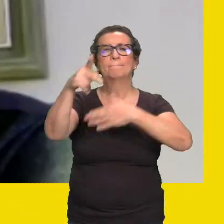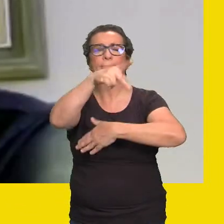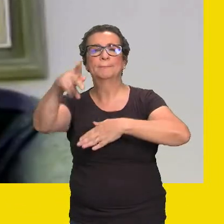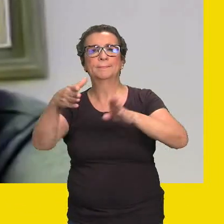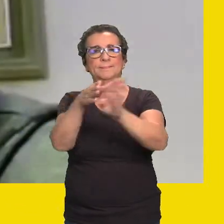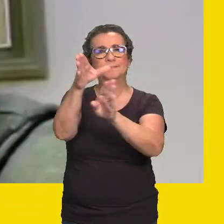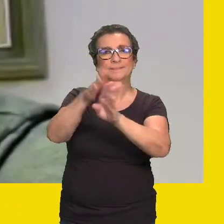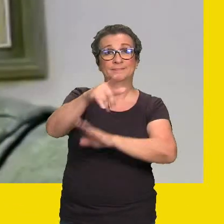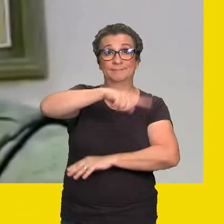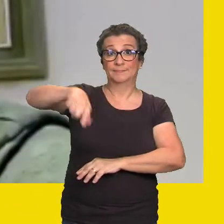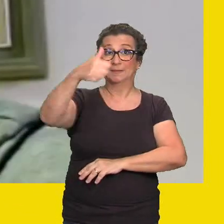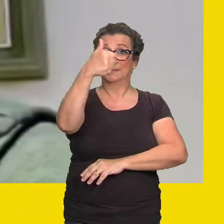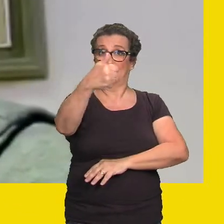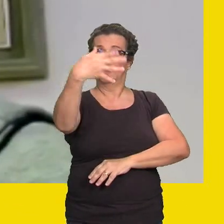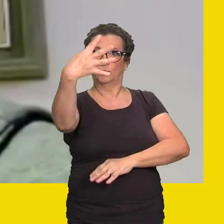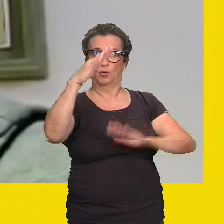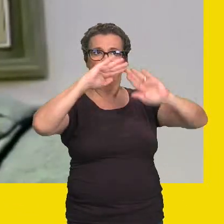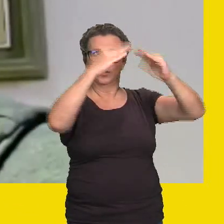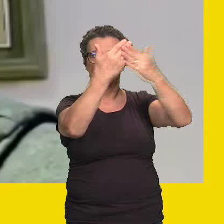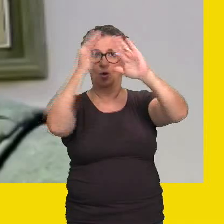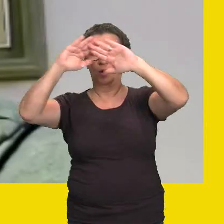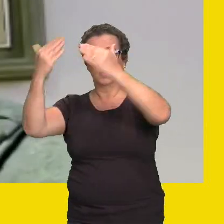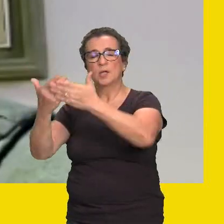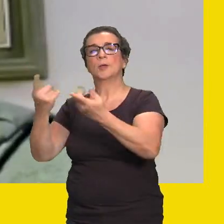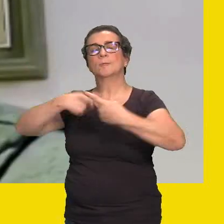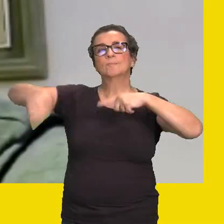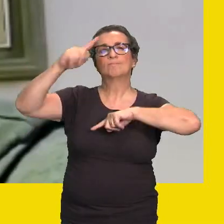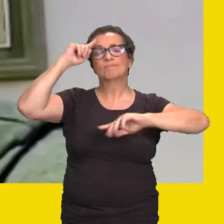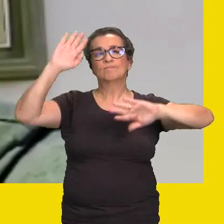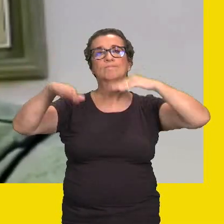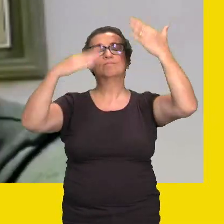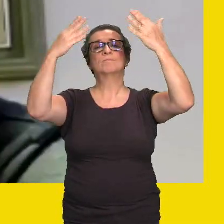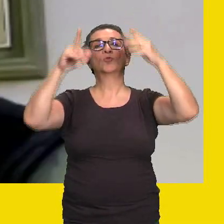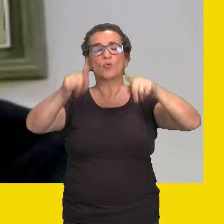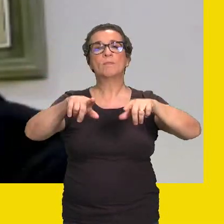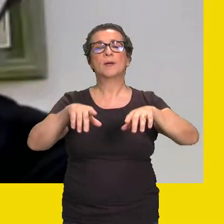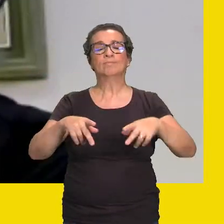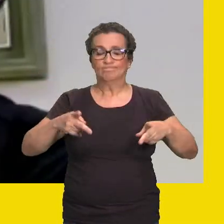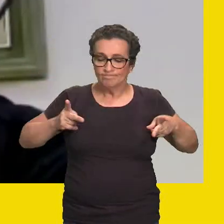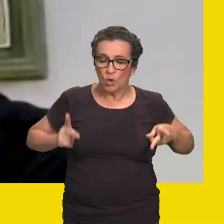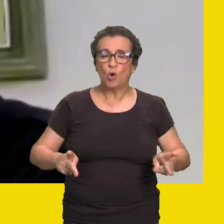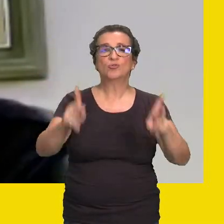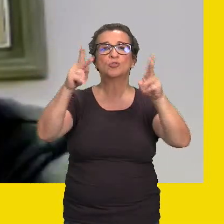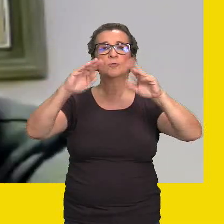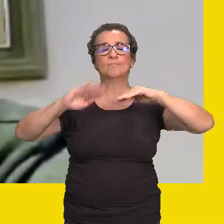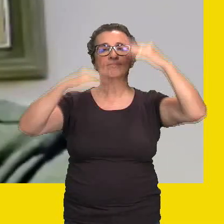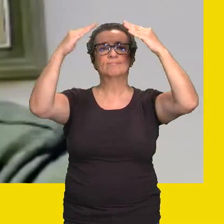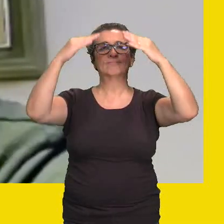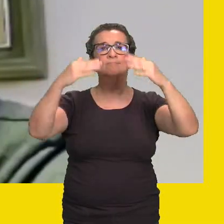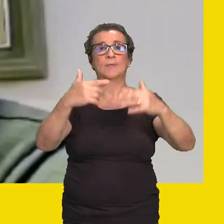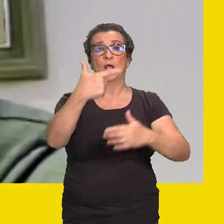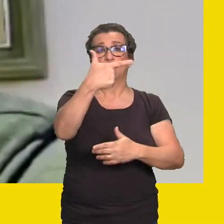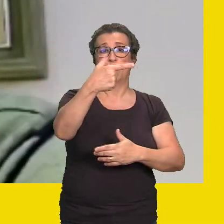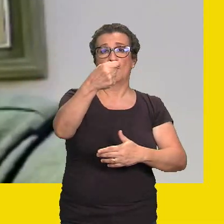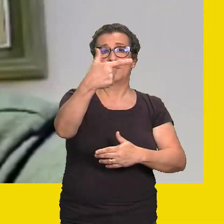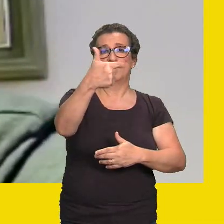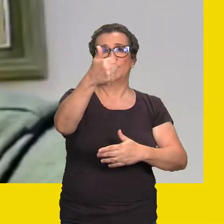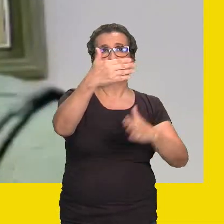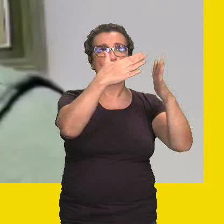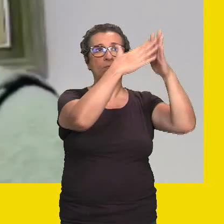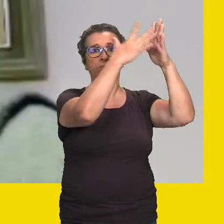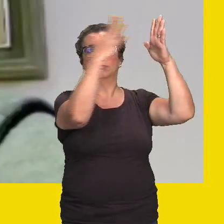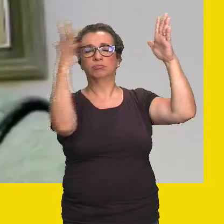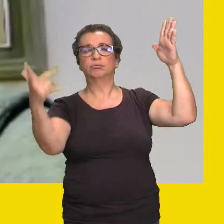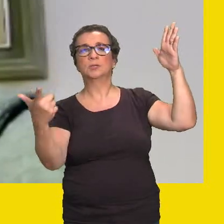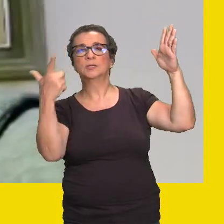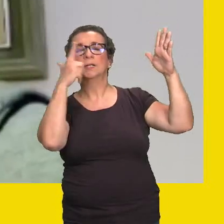nossas 14 escolas, nós desenvolvemos uma formação continuada ao longo de todo o ano de 2021, que ganhou o título